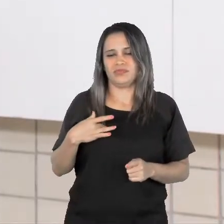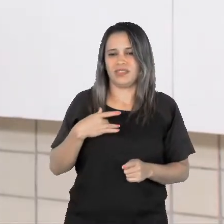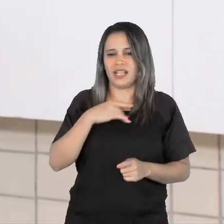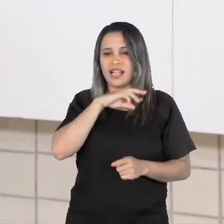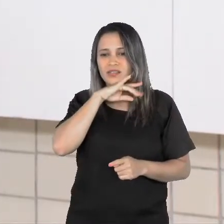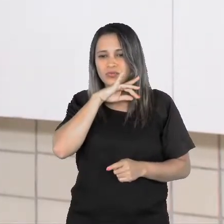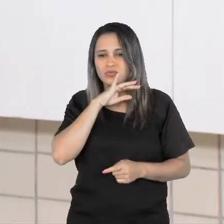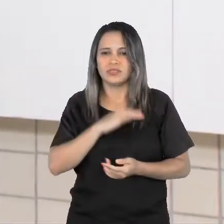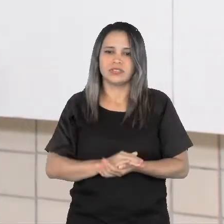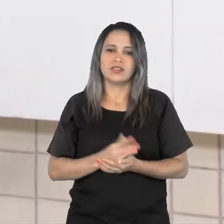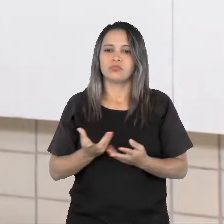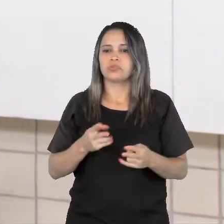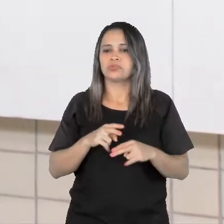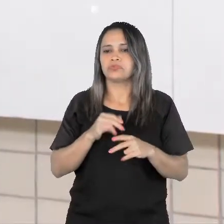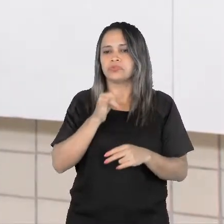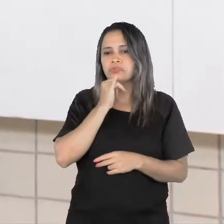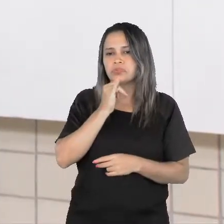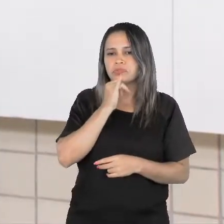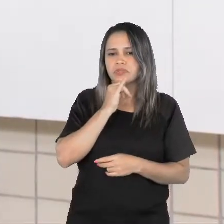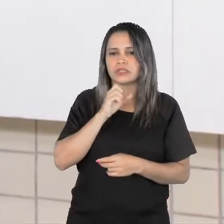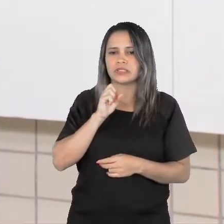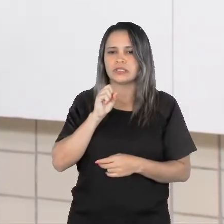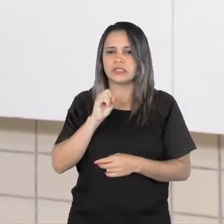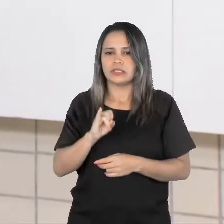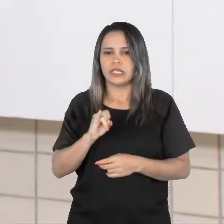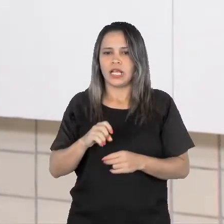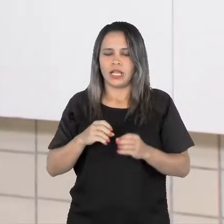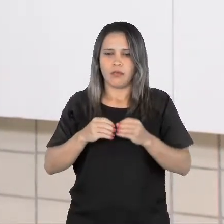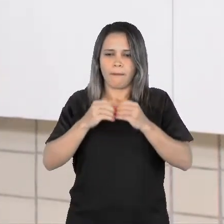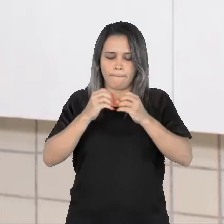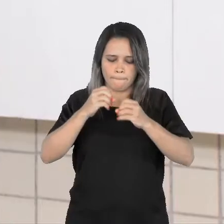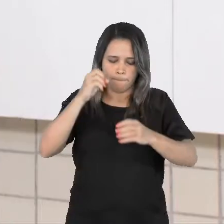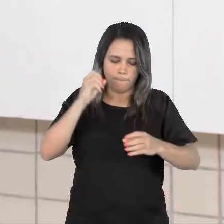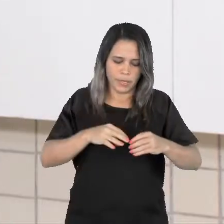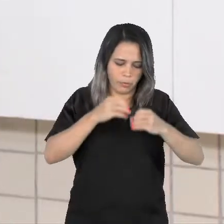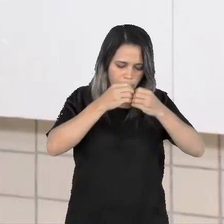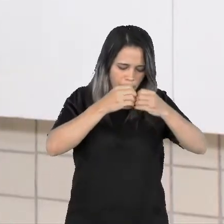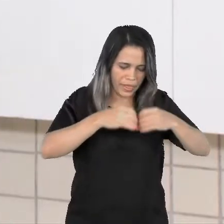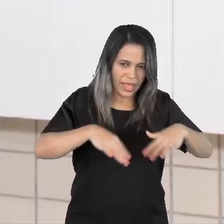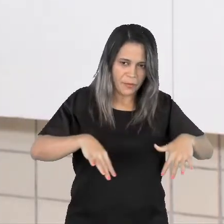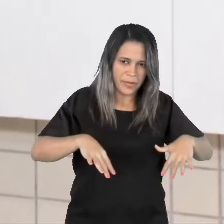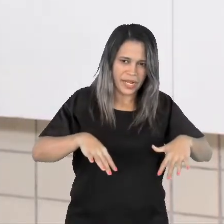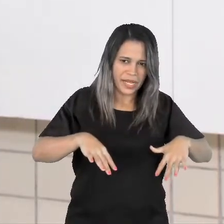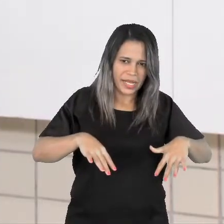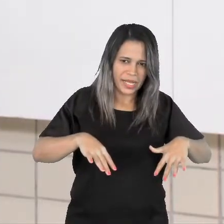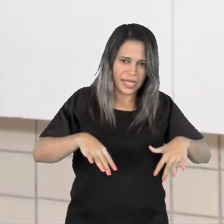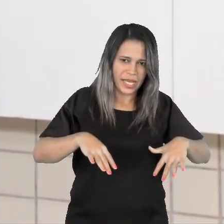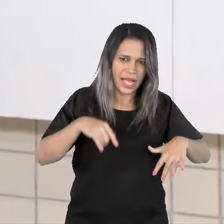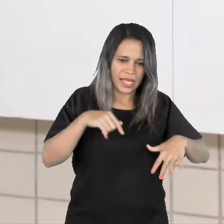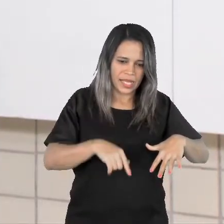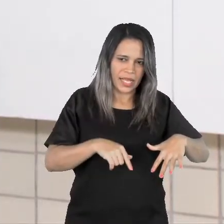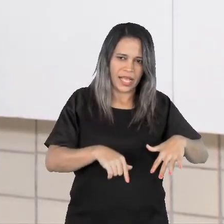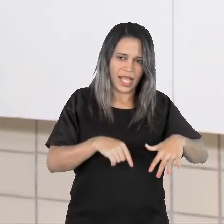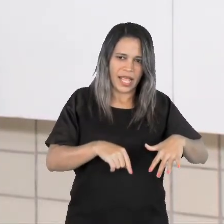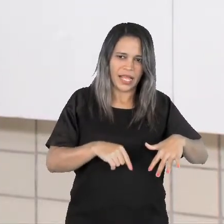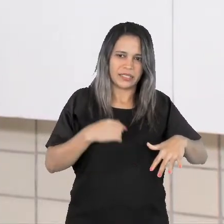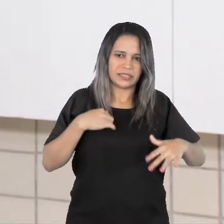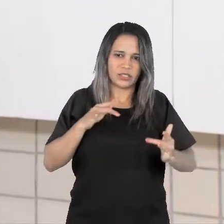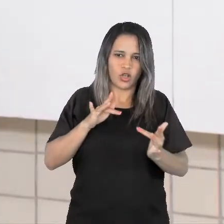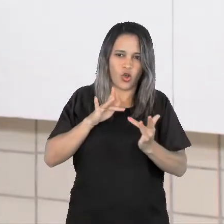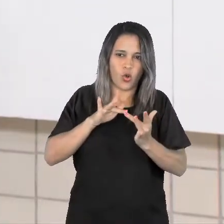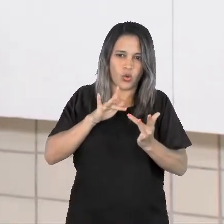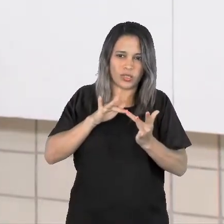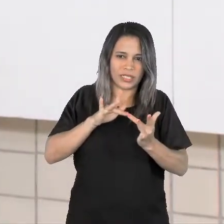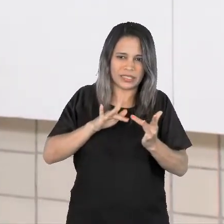saúde. Então, por exemplo, se esse termômetro cair, porque ele é de vidro, se ele cair e quebrar, aquele líquido, o contato seu com